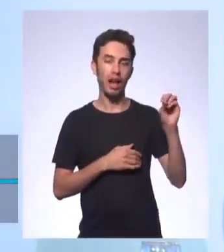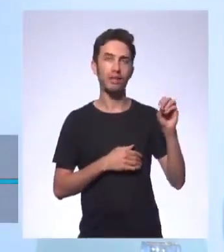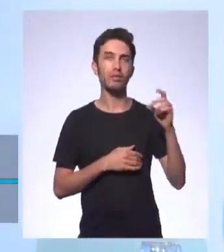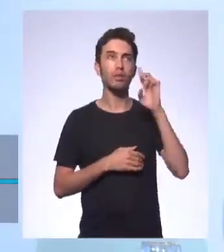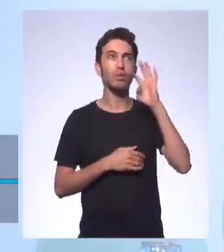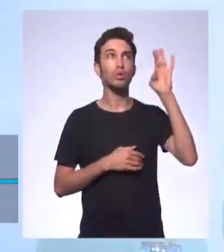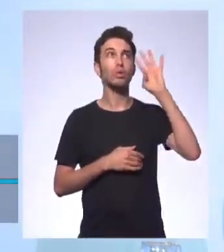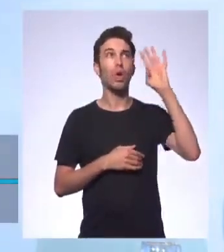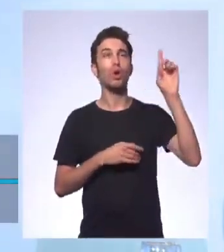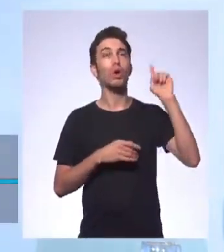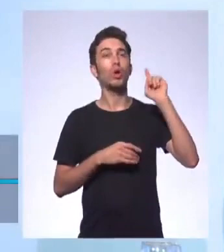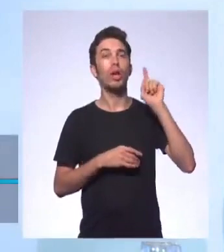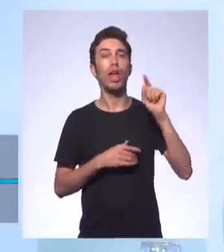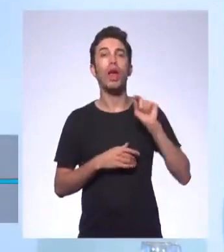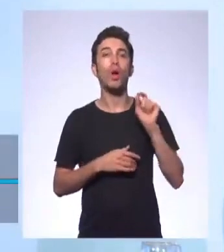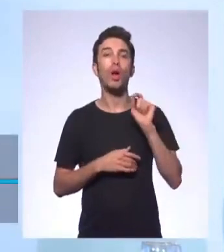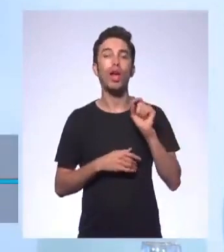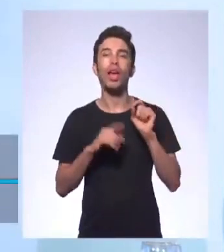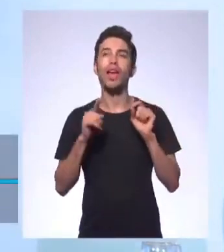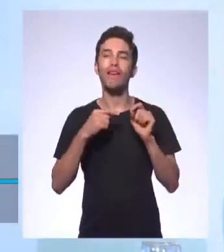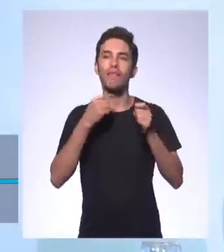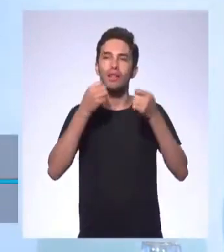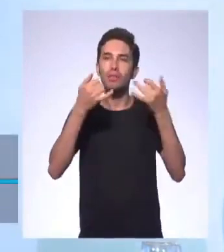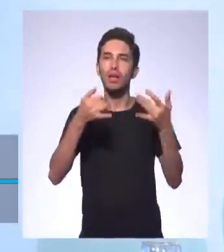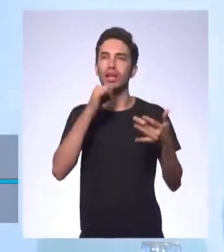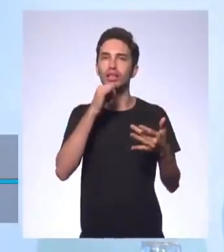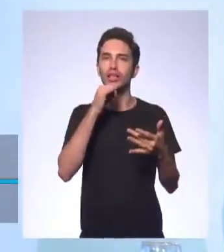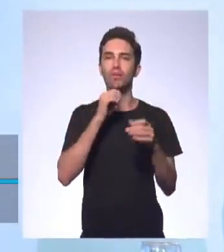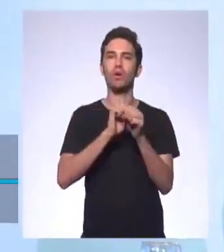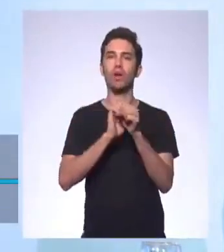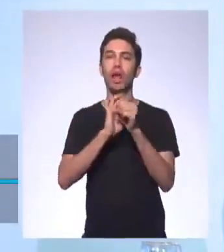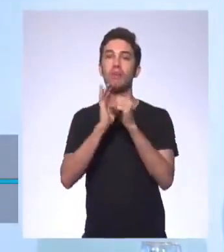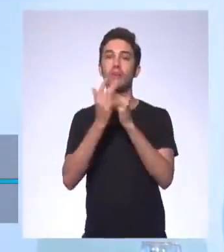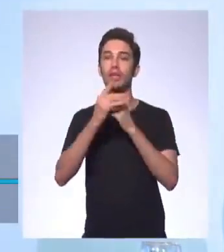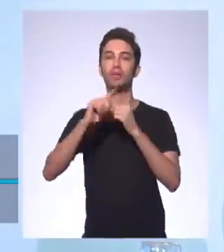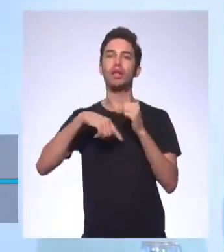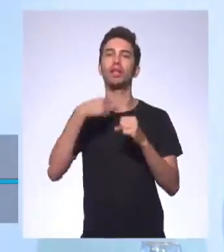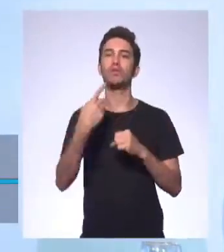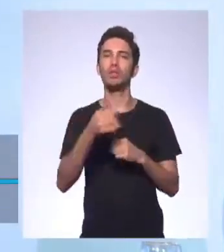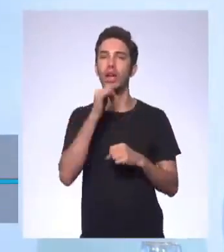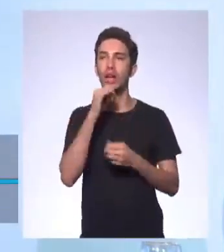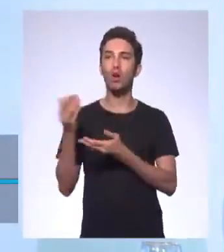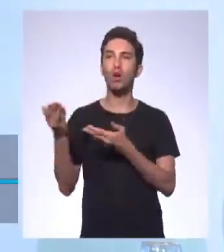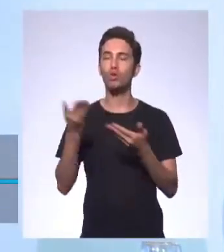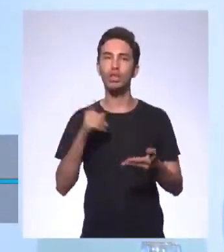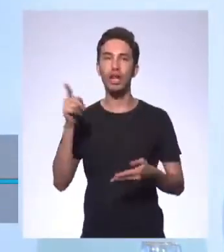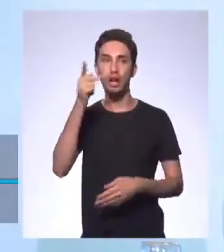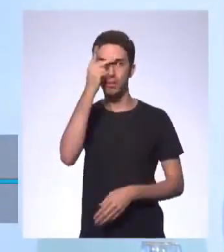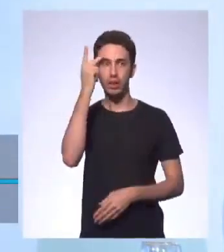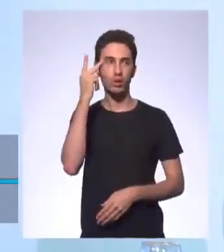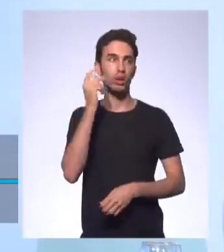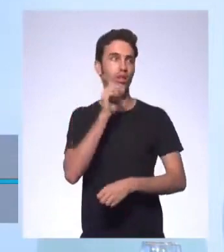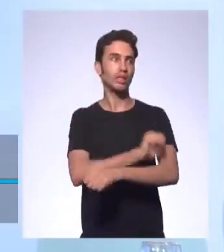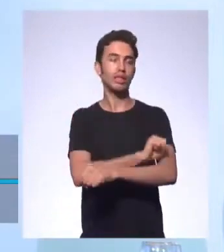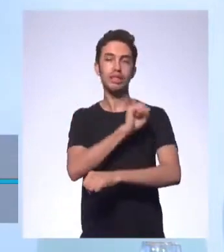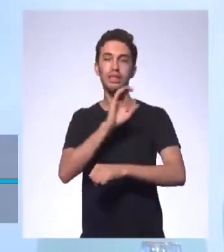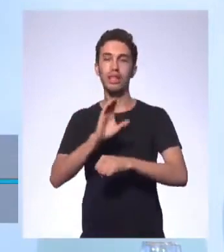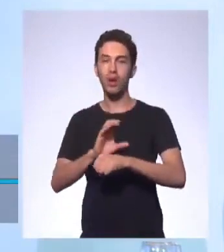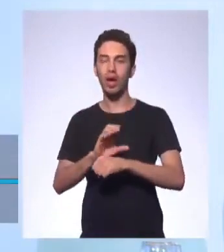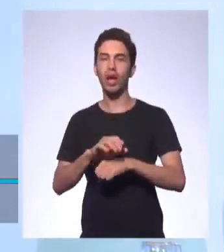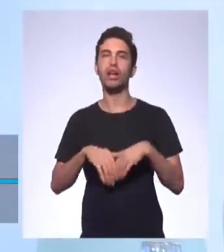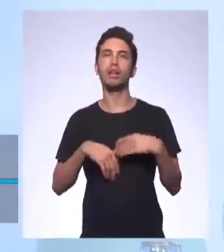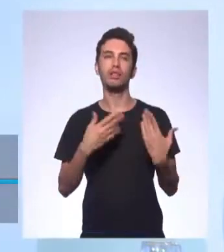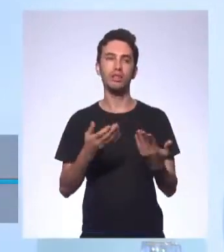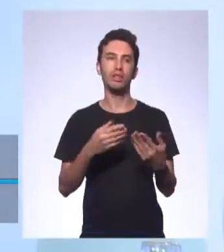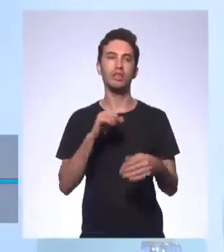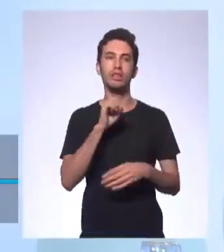sim, por exemplo, falar do tema pós-pandemia, chamar os alunos de São Carlos, de São José dos Campos, entrarem ao vivo, os